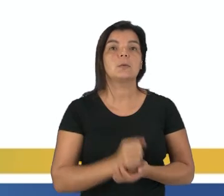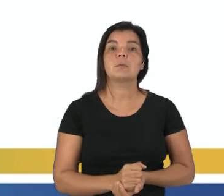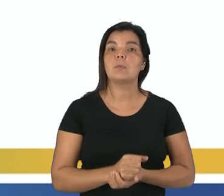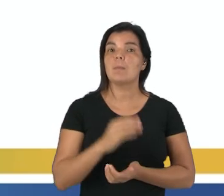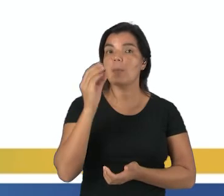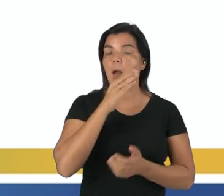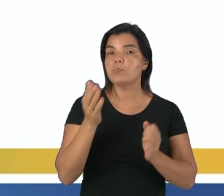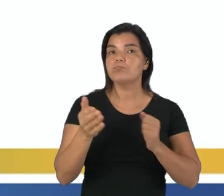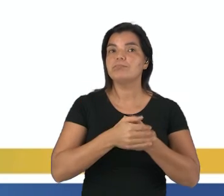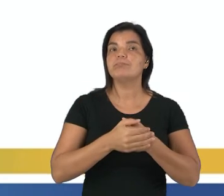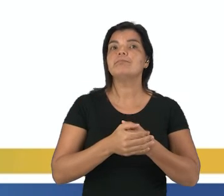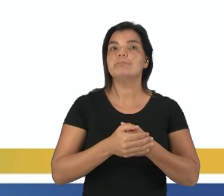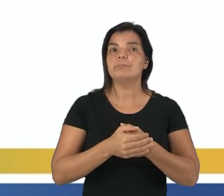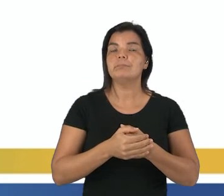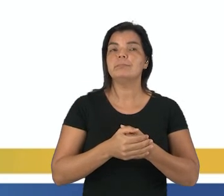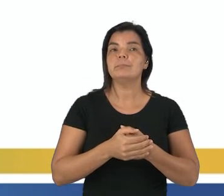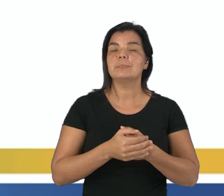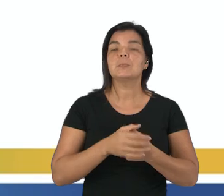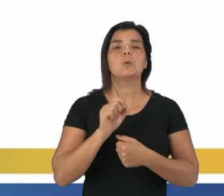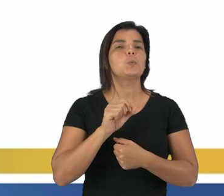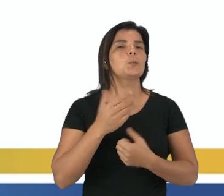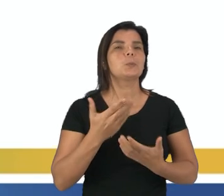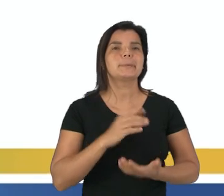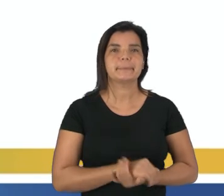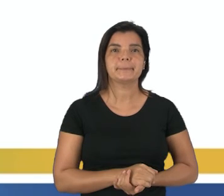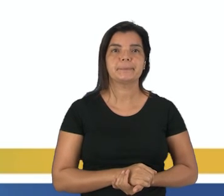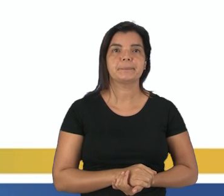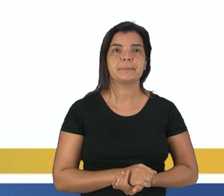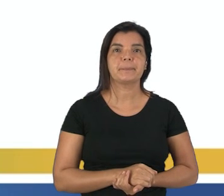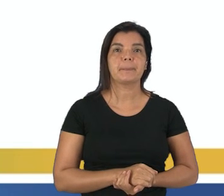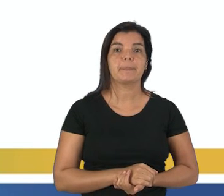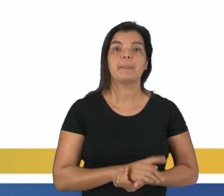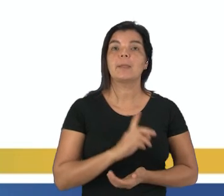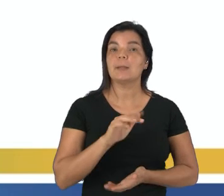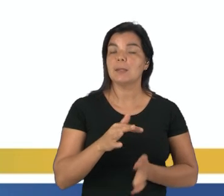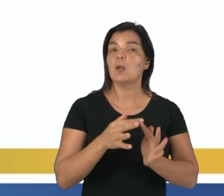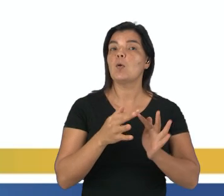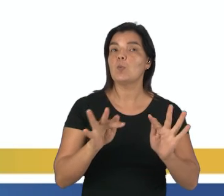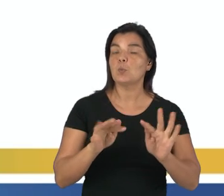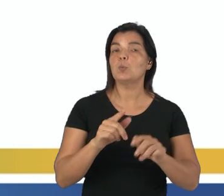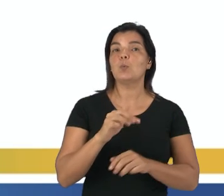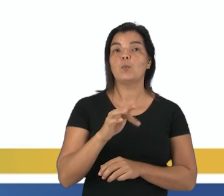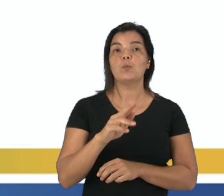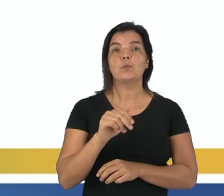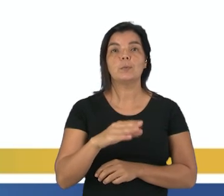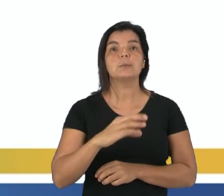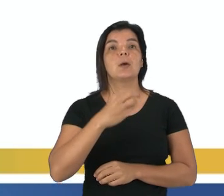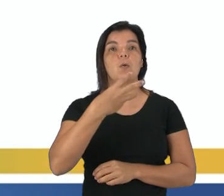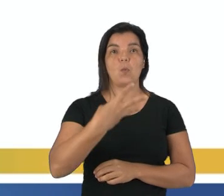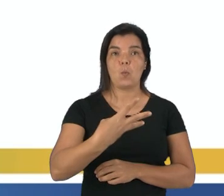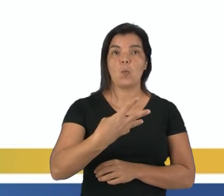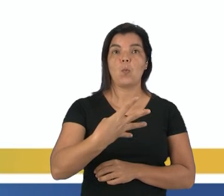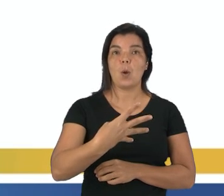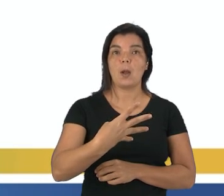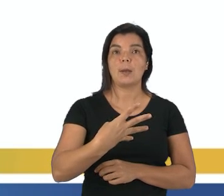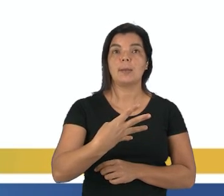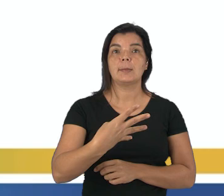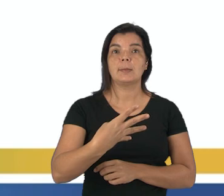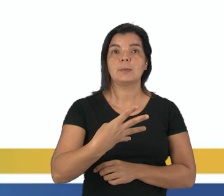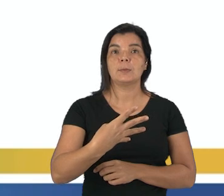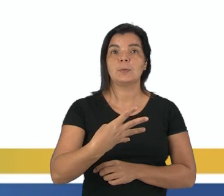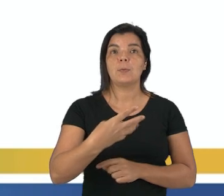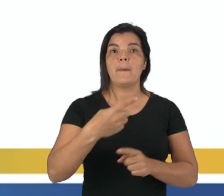velocidade ele escondeu, né? Deu o que, pessoal? Deu ali a função, né? A função ali que é 4 mais